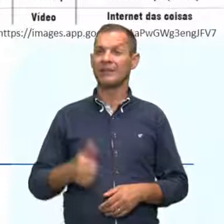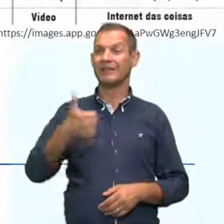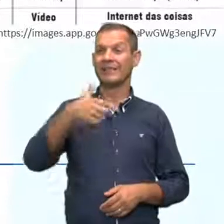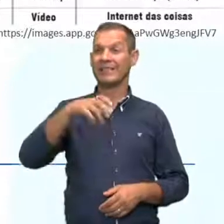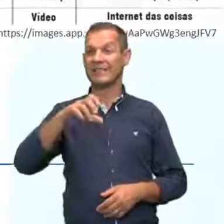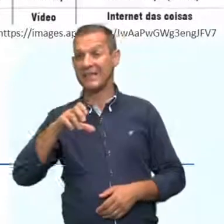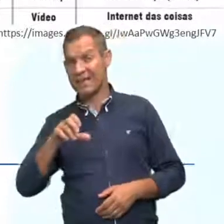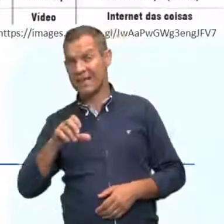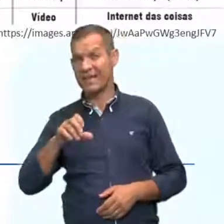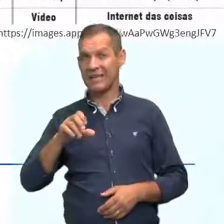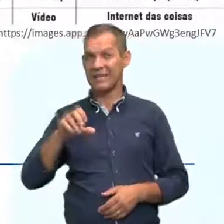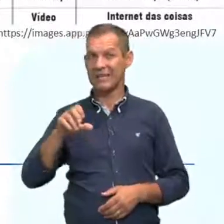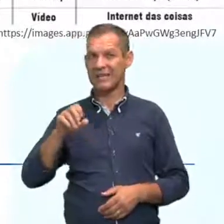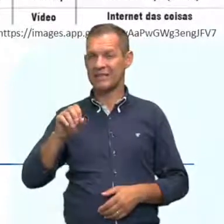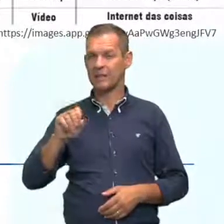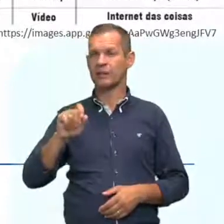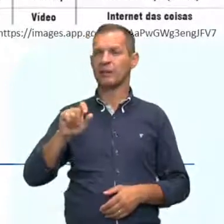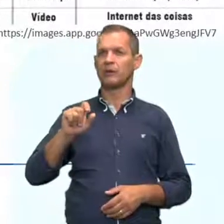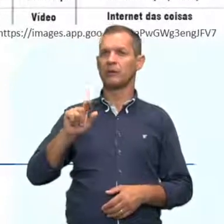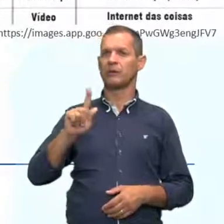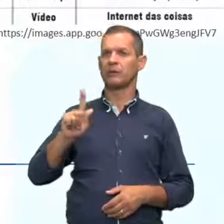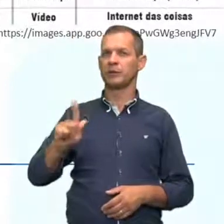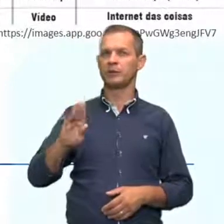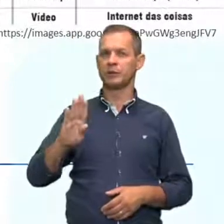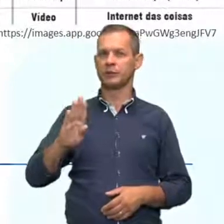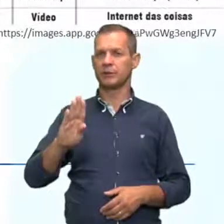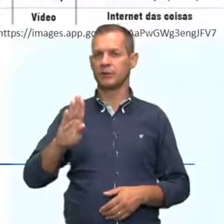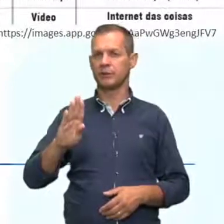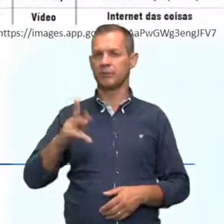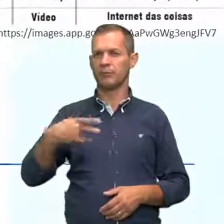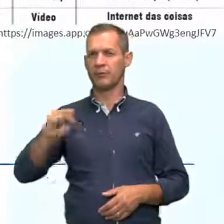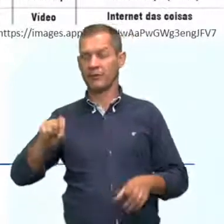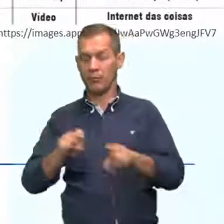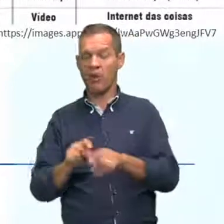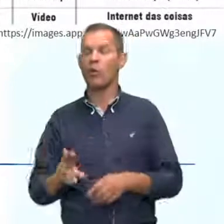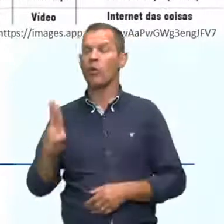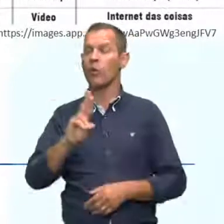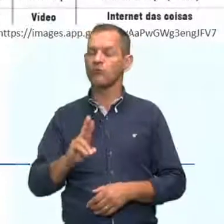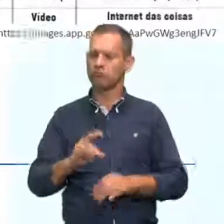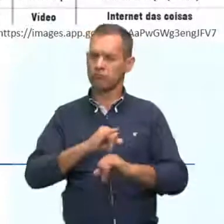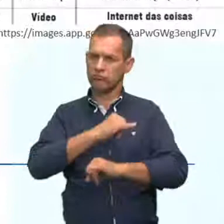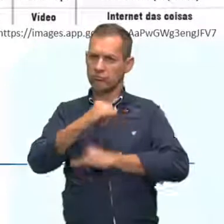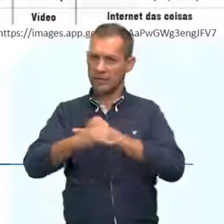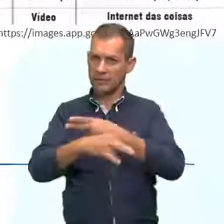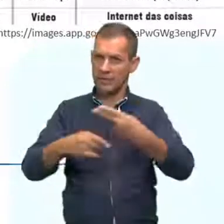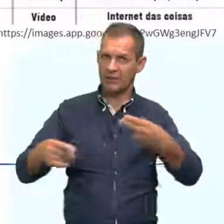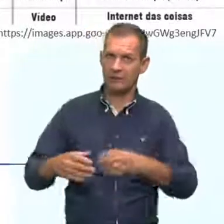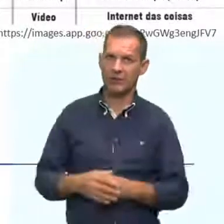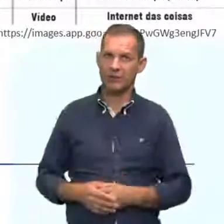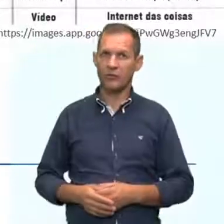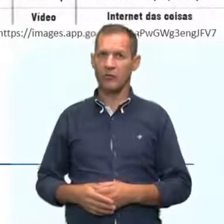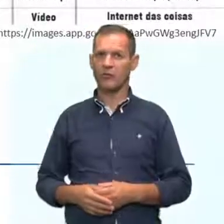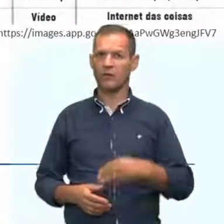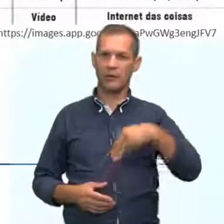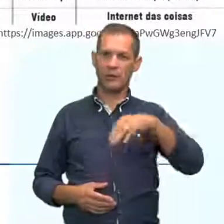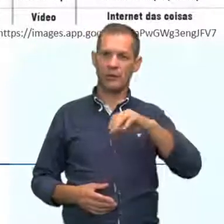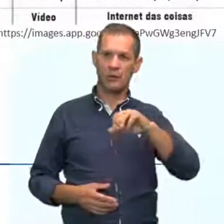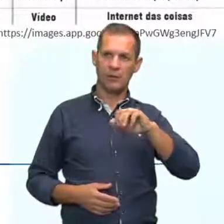segundo, é muito mais rápido, do que também o uso da internet das coisas massivo. Então, o